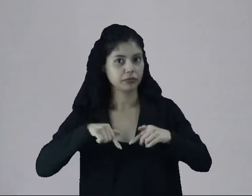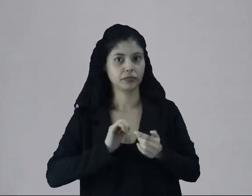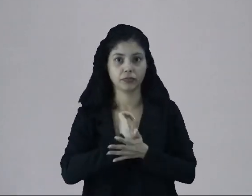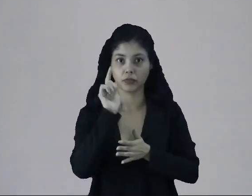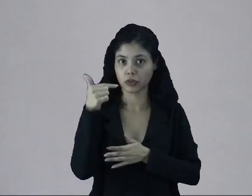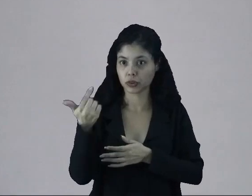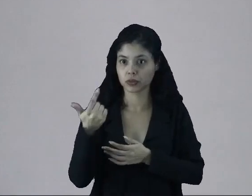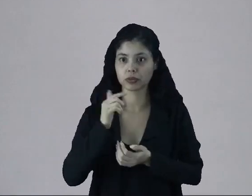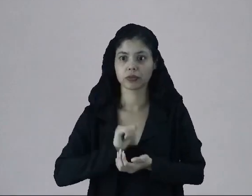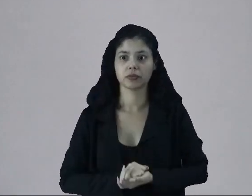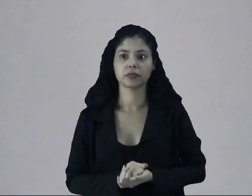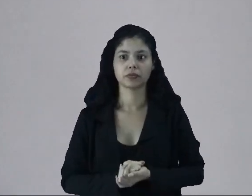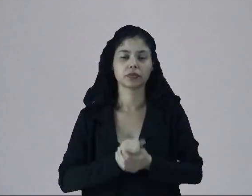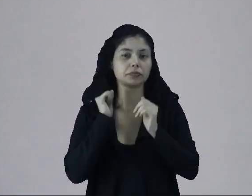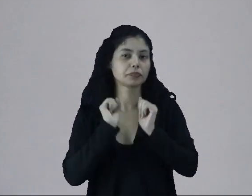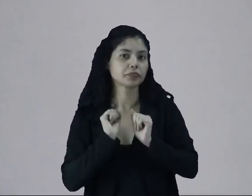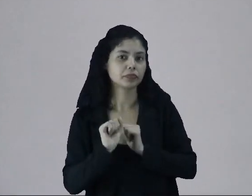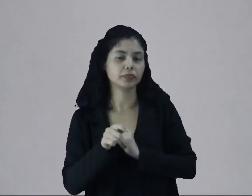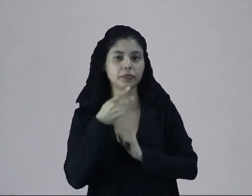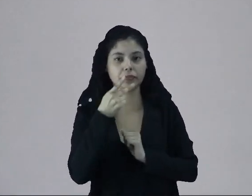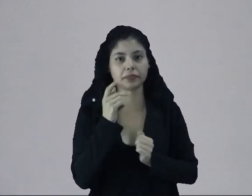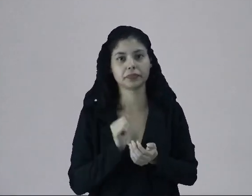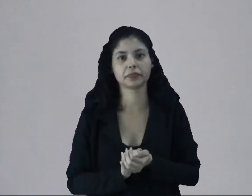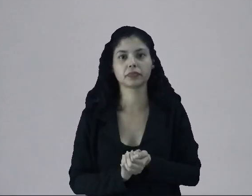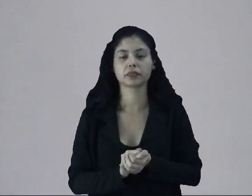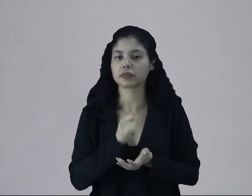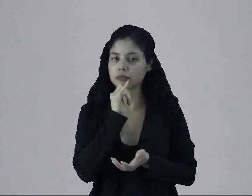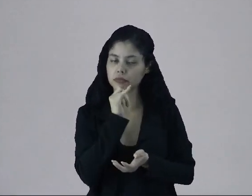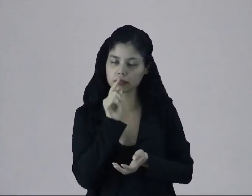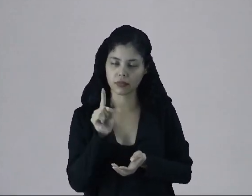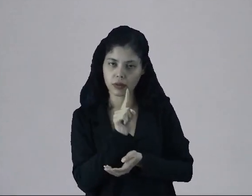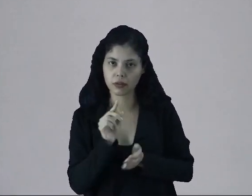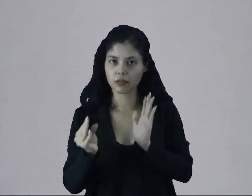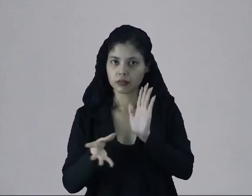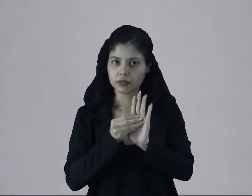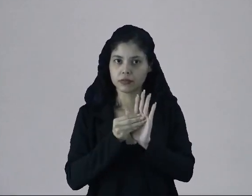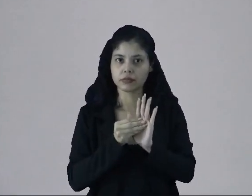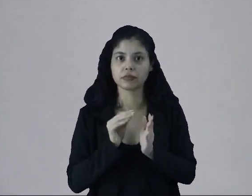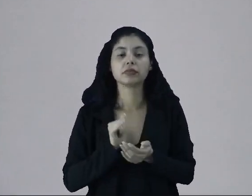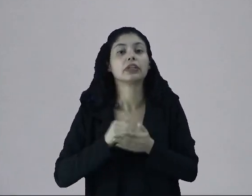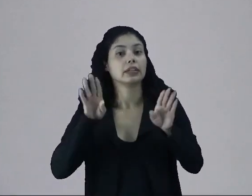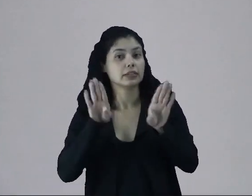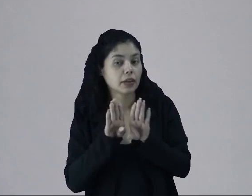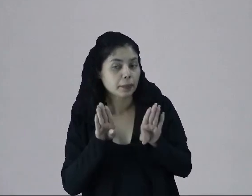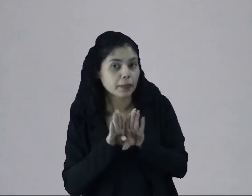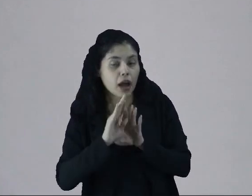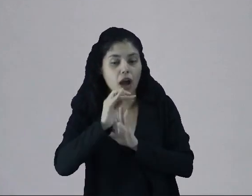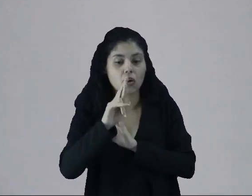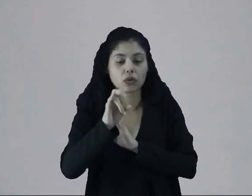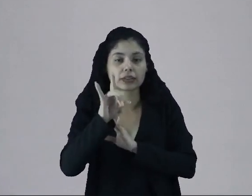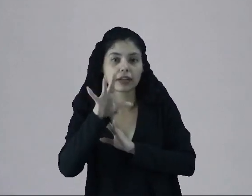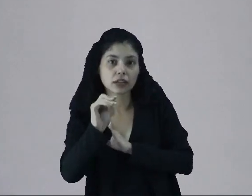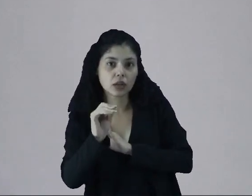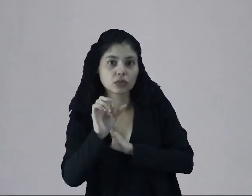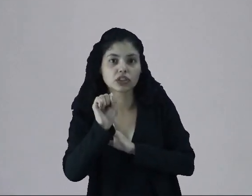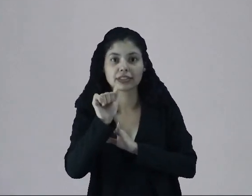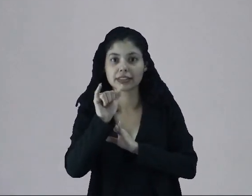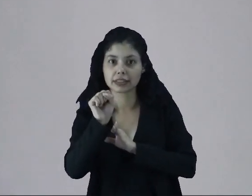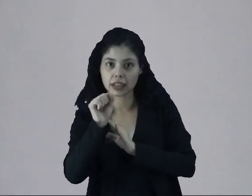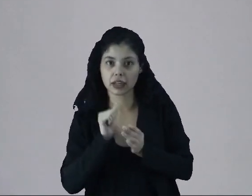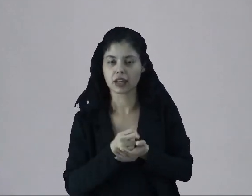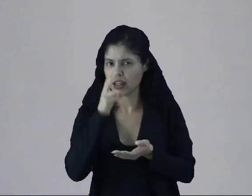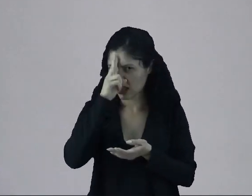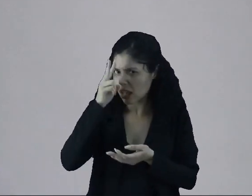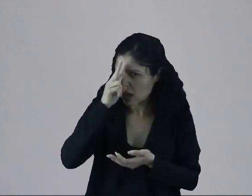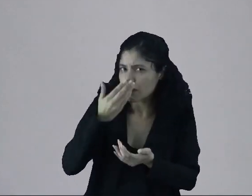Outra regulação química que a gente pode citar, eu não coloquei como exemplo, mas é as concentrações de sais no nosso corpo. Então, vamos voltar à nossa aula lá que a